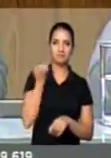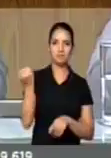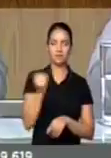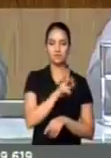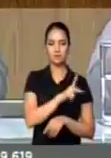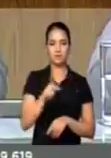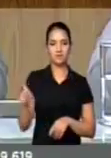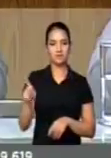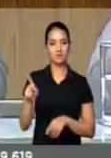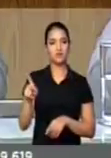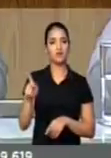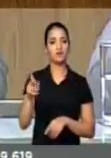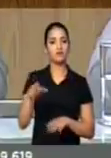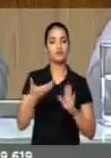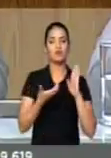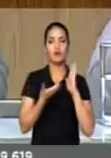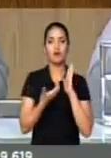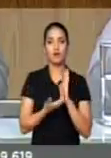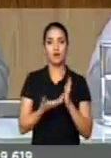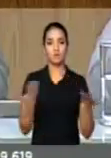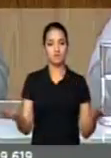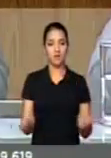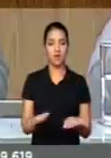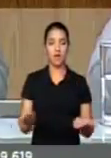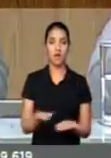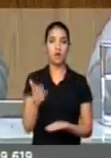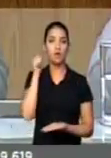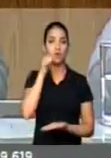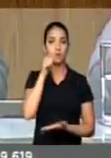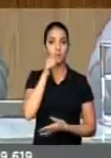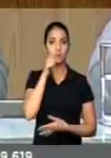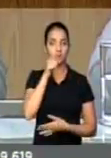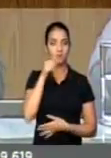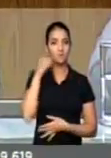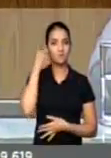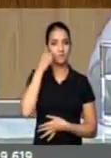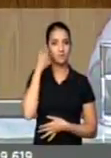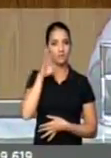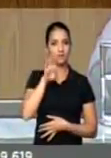na Câmara dos Deputados. Com a palavra agora, a nobre deputada Érica Cocai.